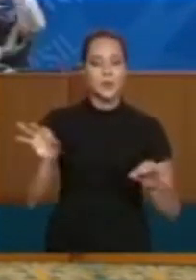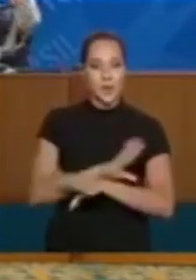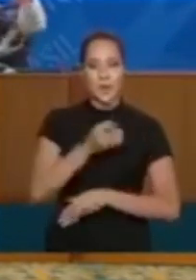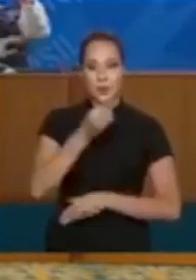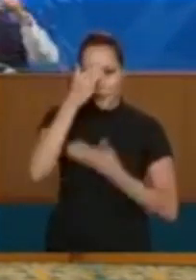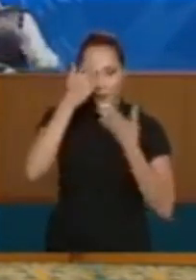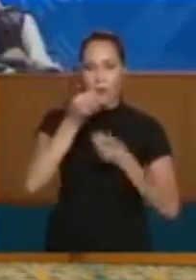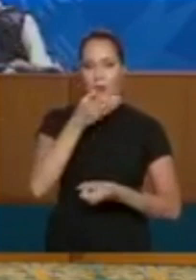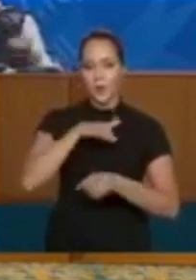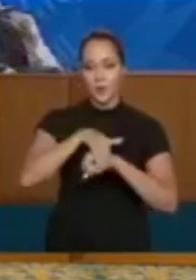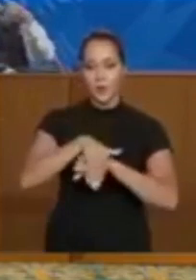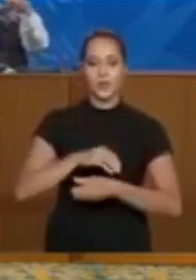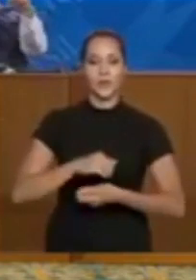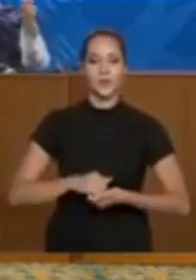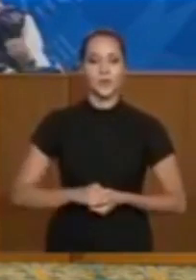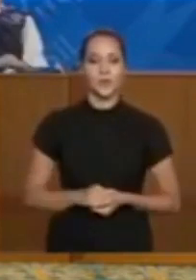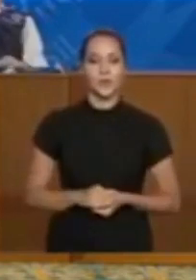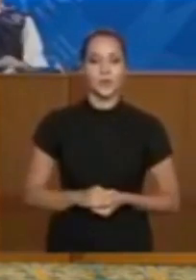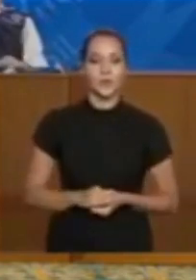boa noite.